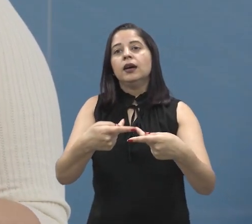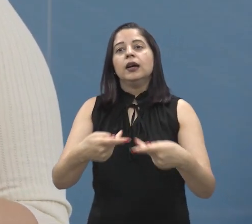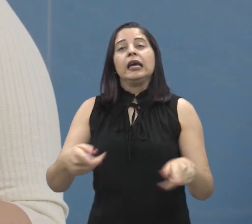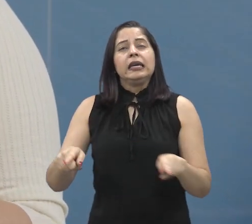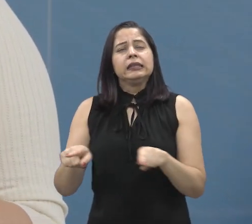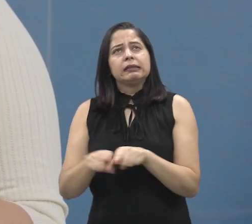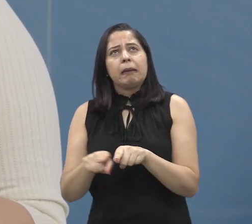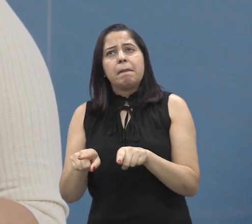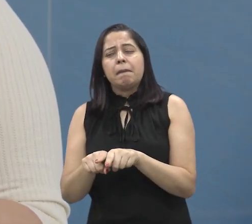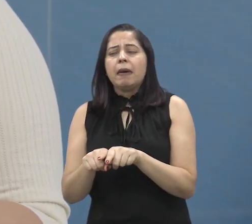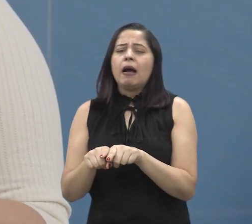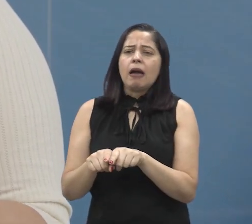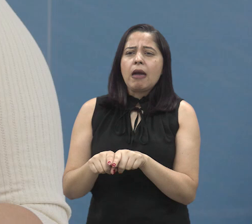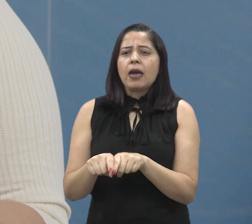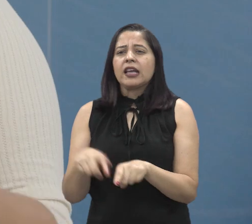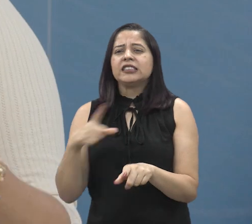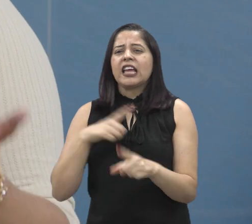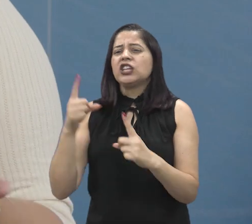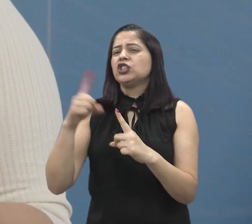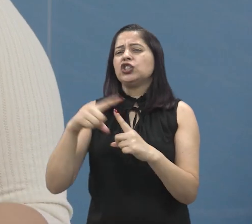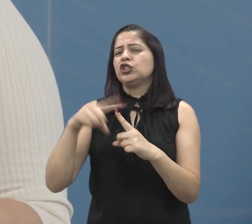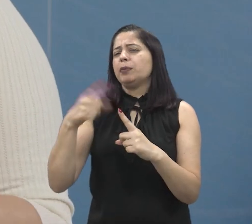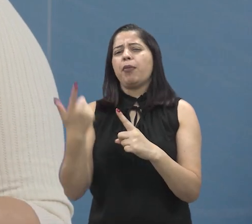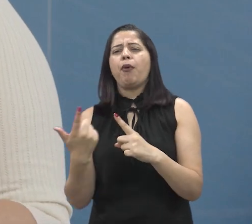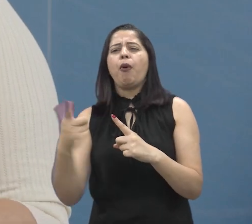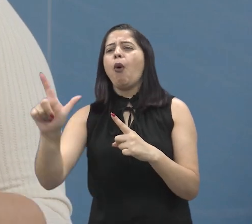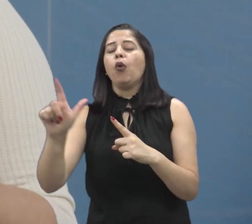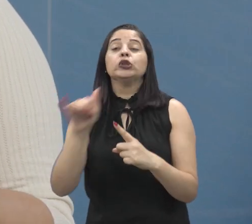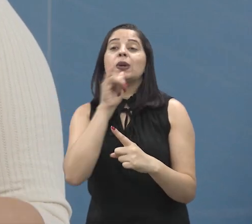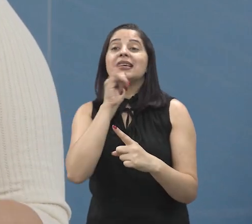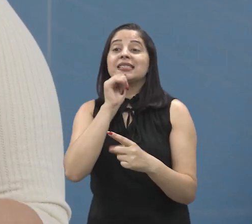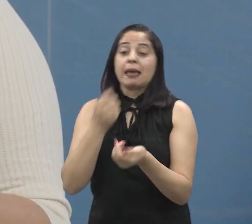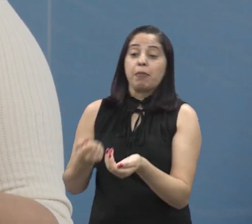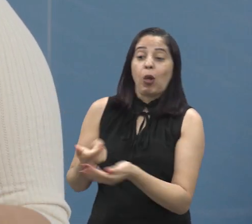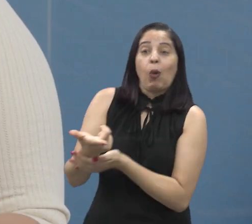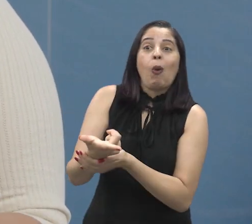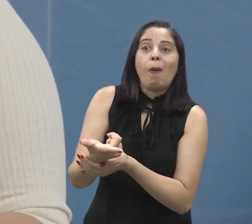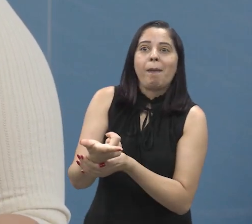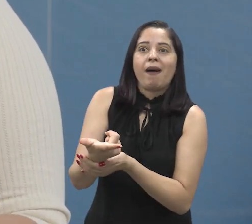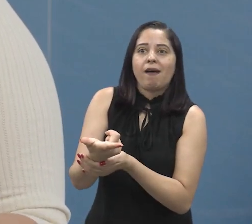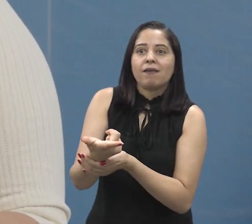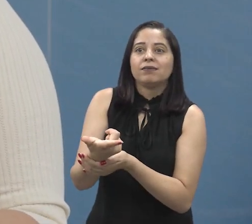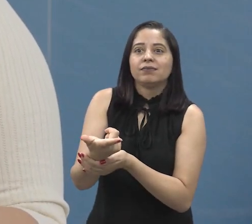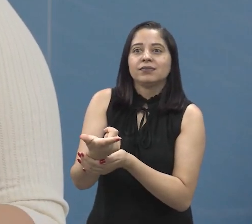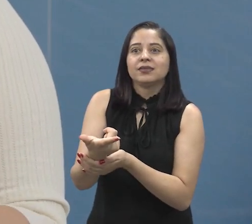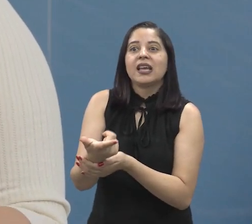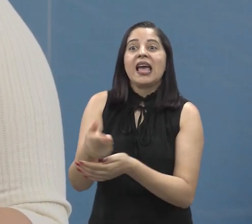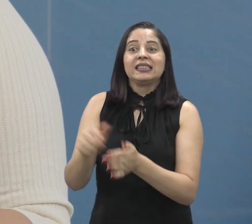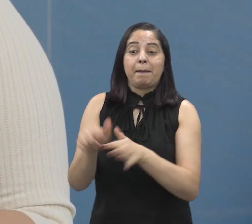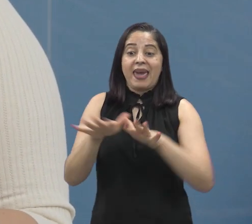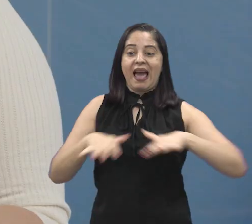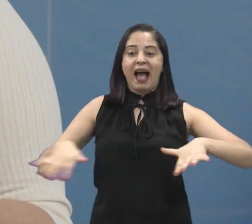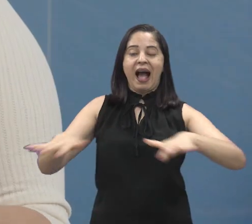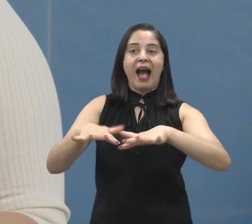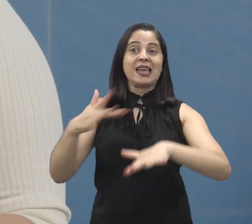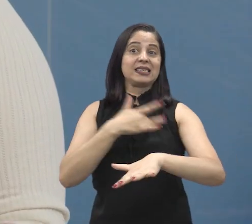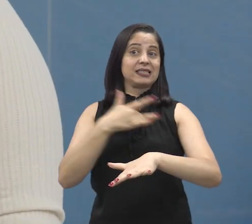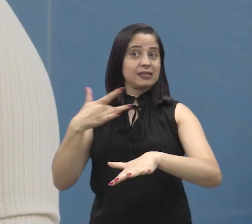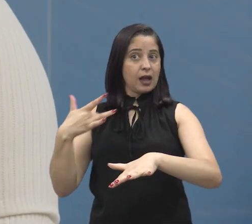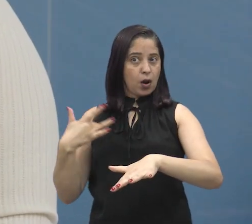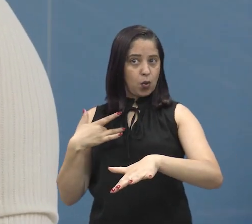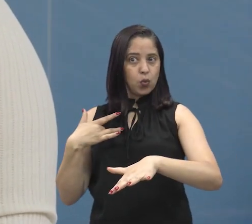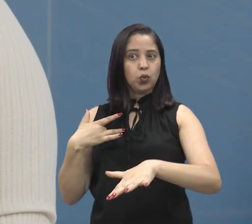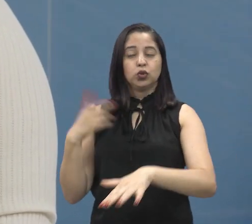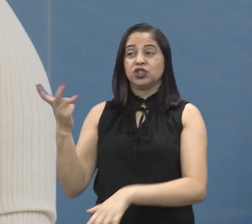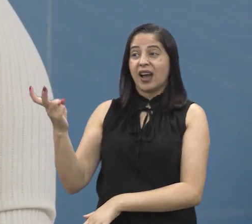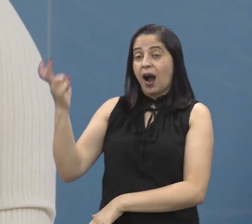inovação tecnológica que recebe comitivas e visitantes todos os dias. Então, isso impulsiona